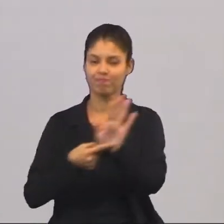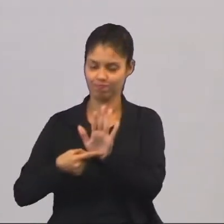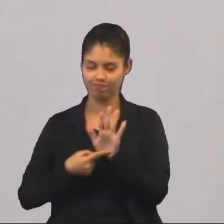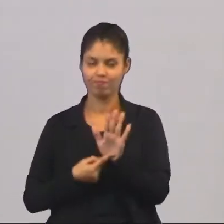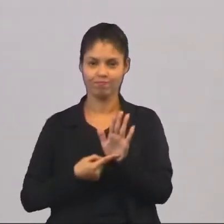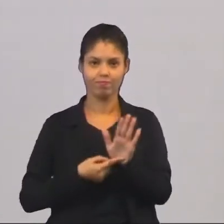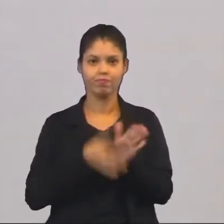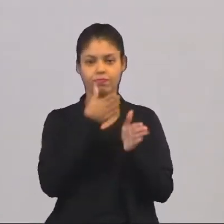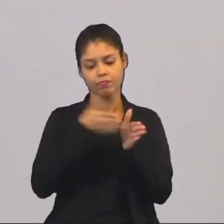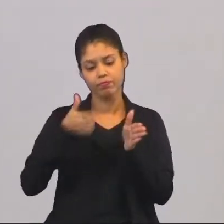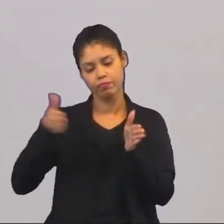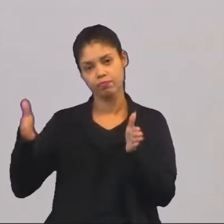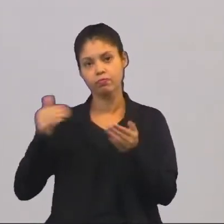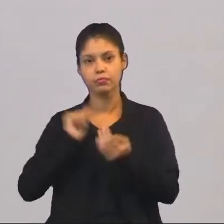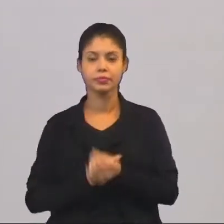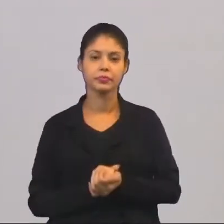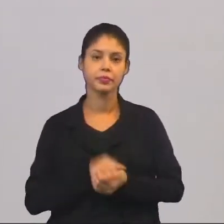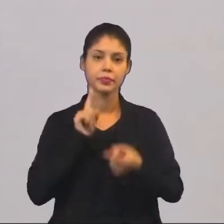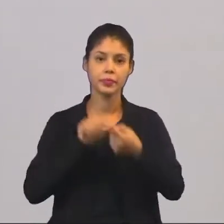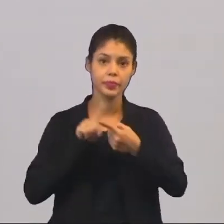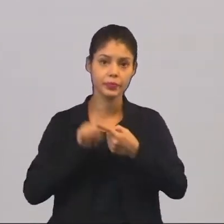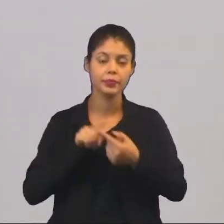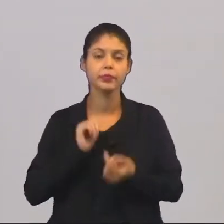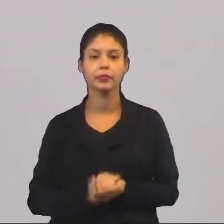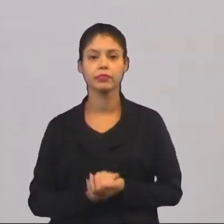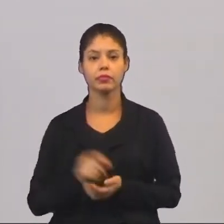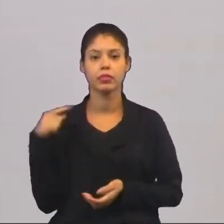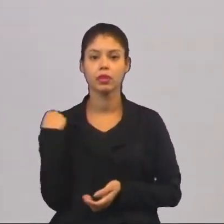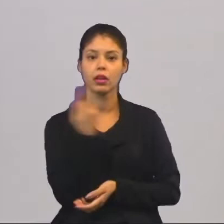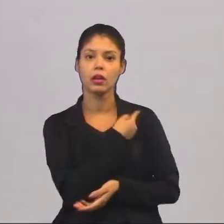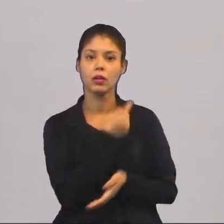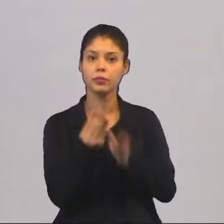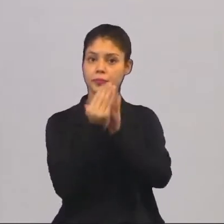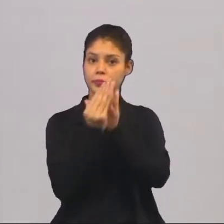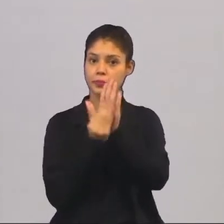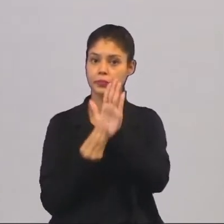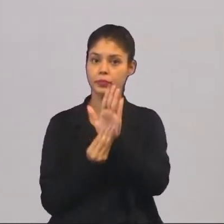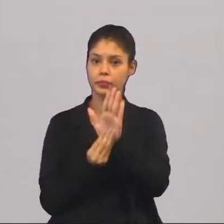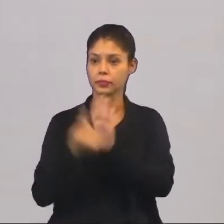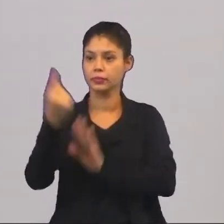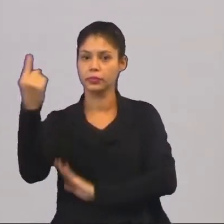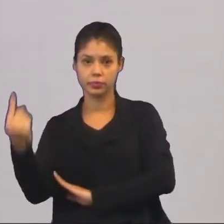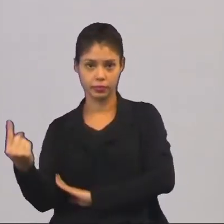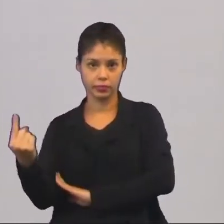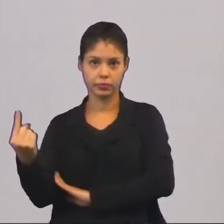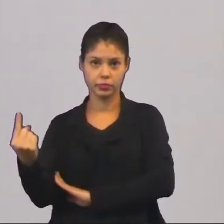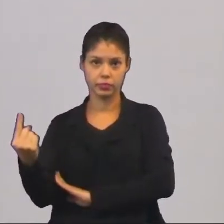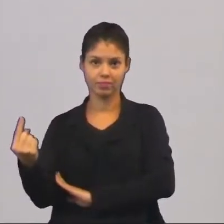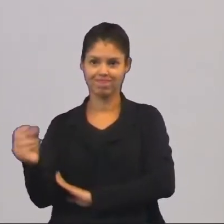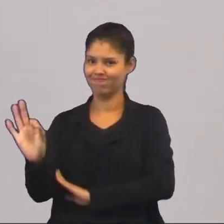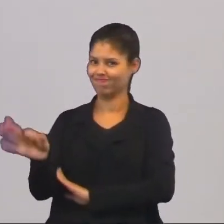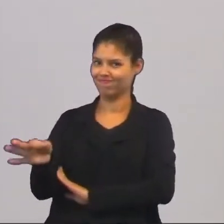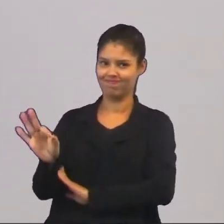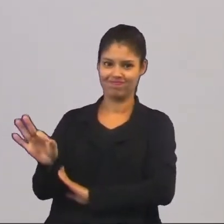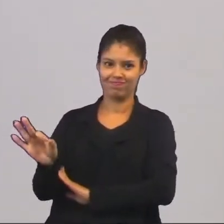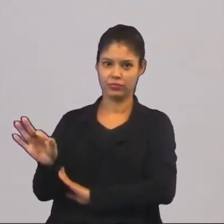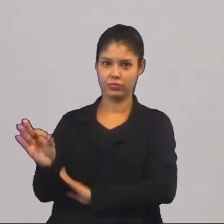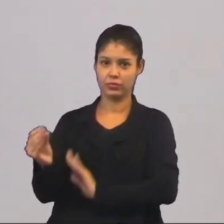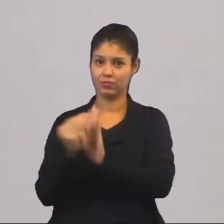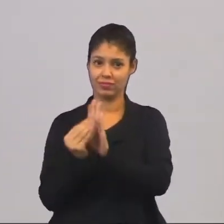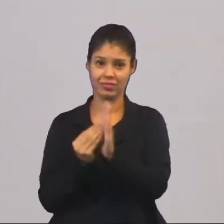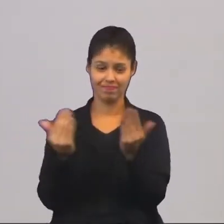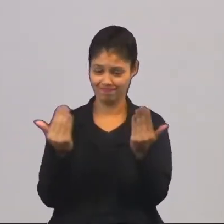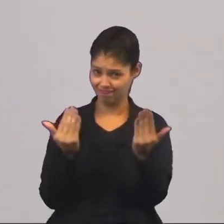representar a frequência, tá? Porque você faz uma coleta de um lado, aí num certo dado